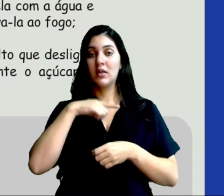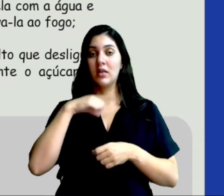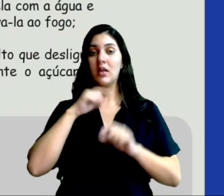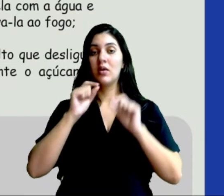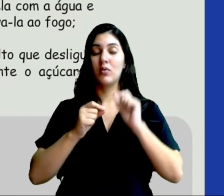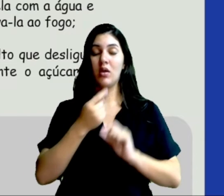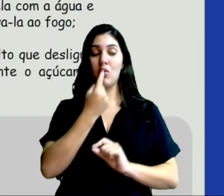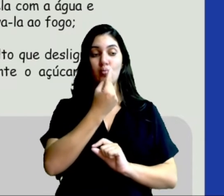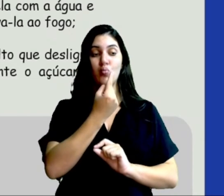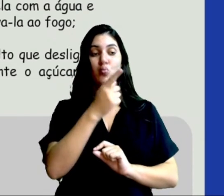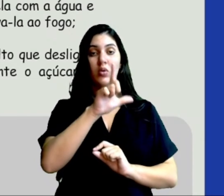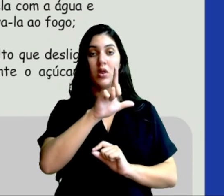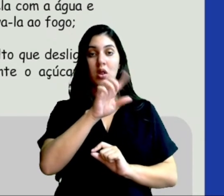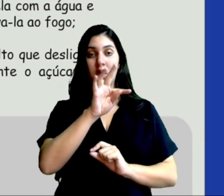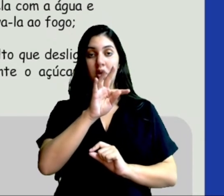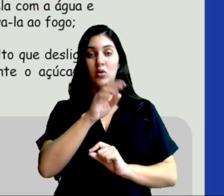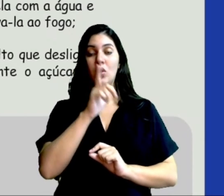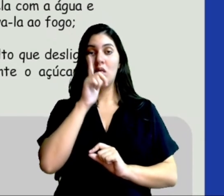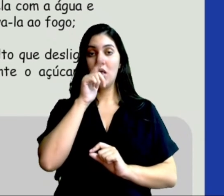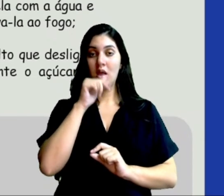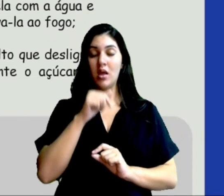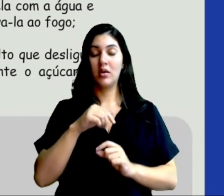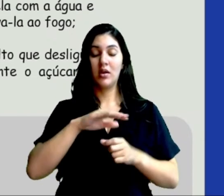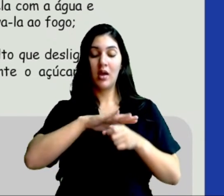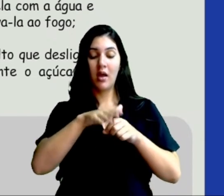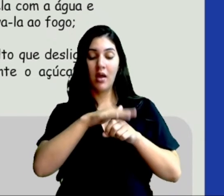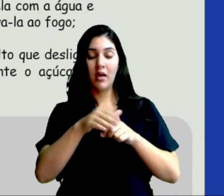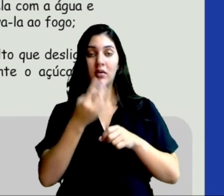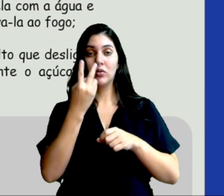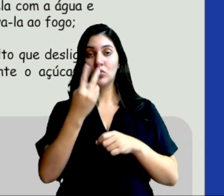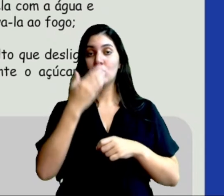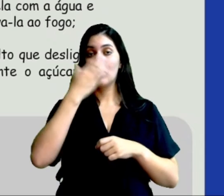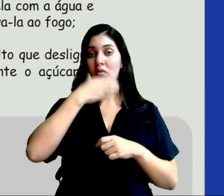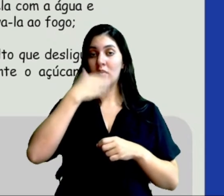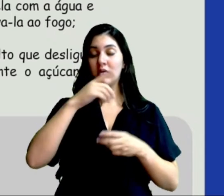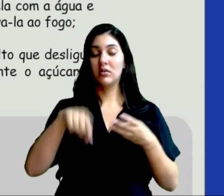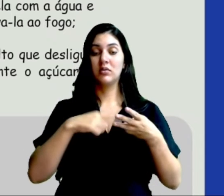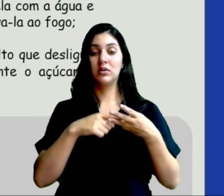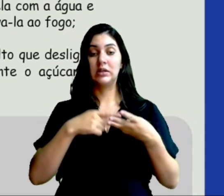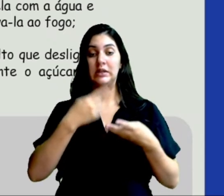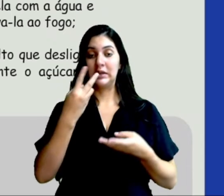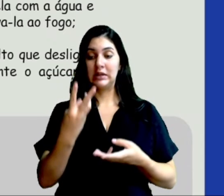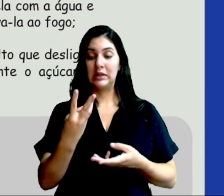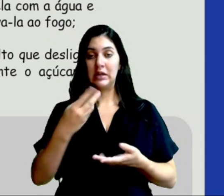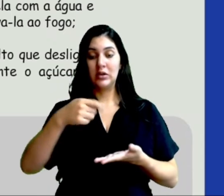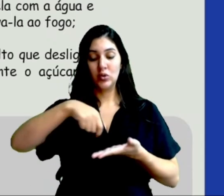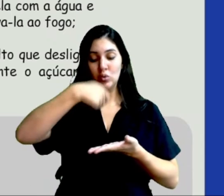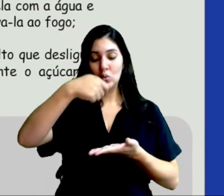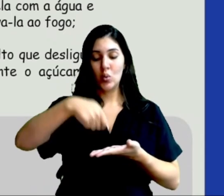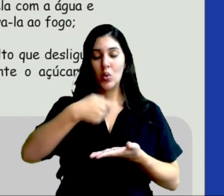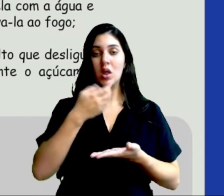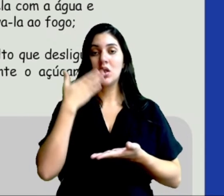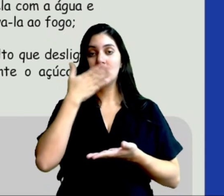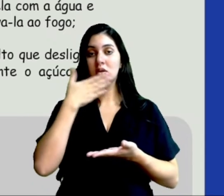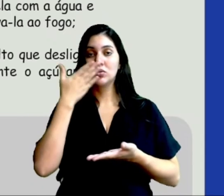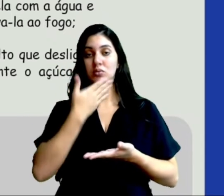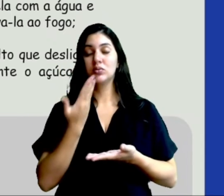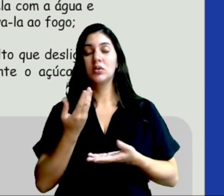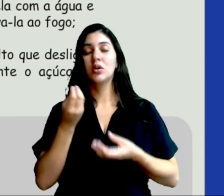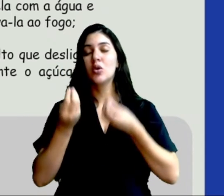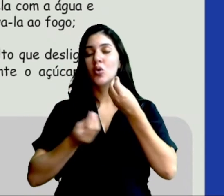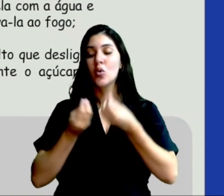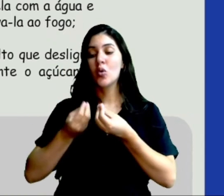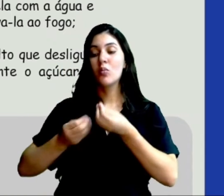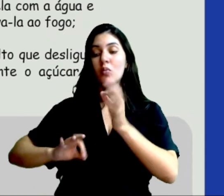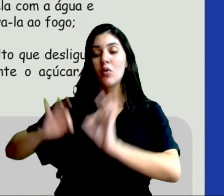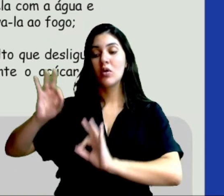litro de água, cascas de 2 maçãs e 3 colheres de açúcar. E o modo de preparo dessa